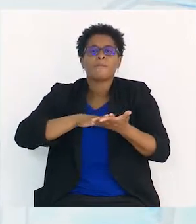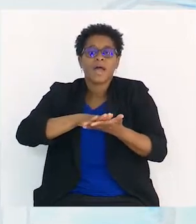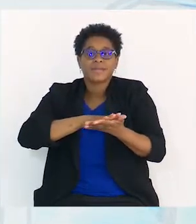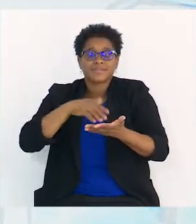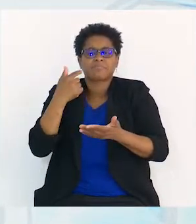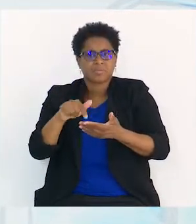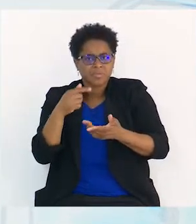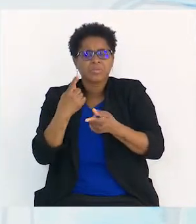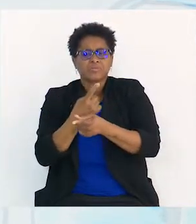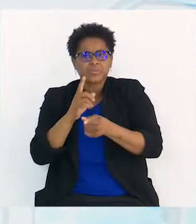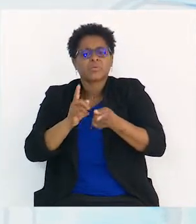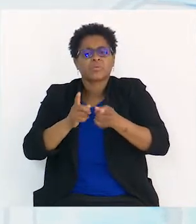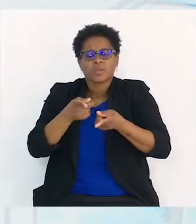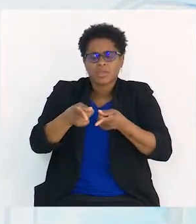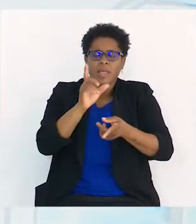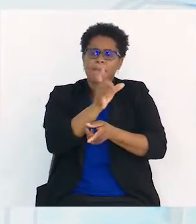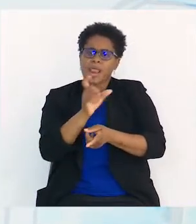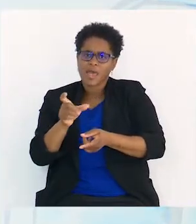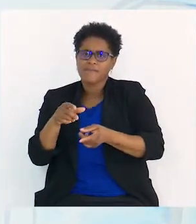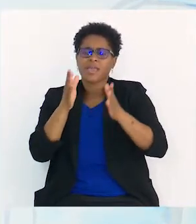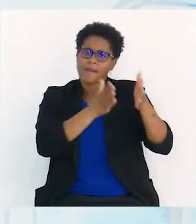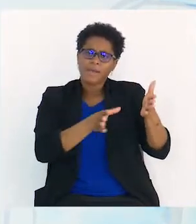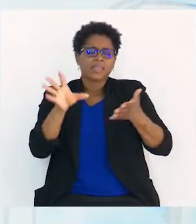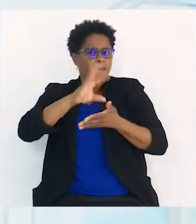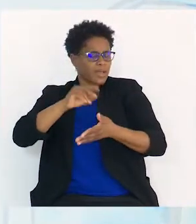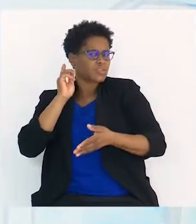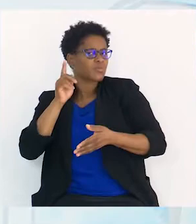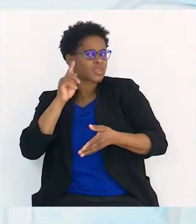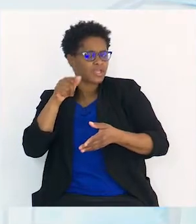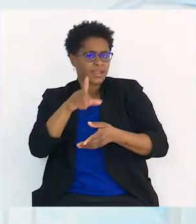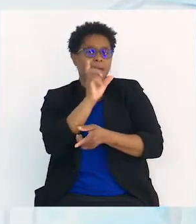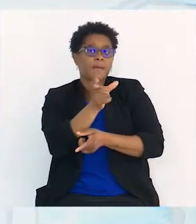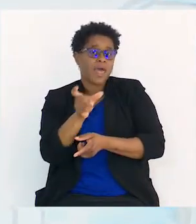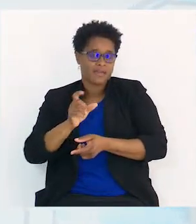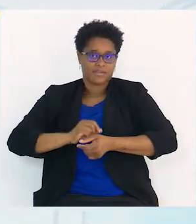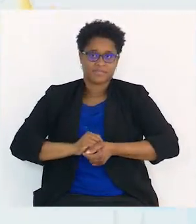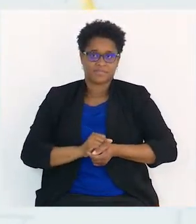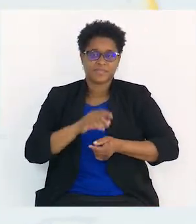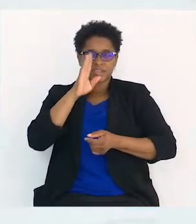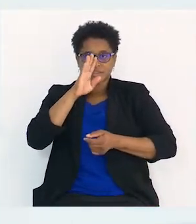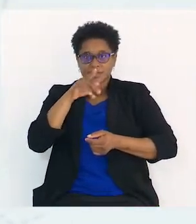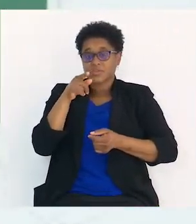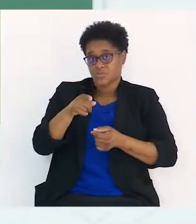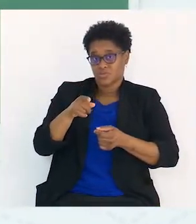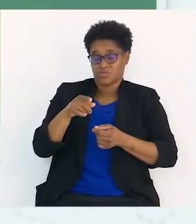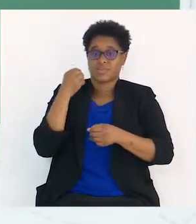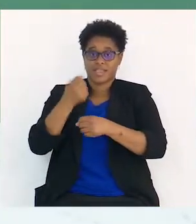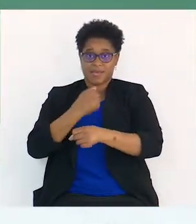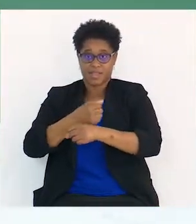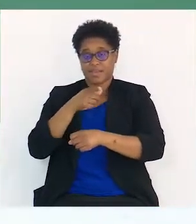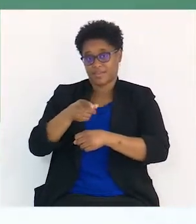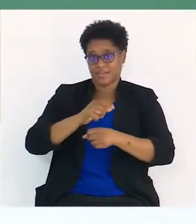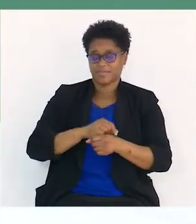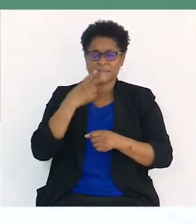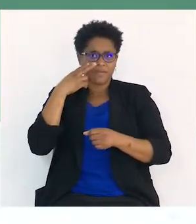contém o significado da palavra. É a parte mais essencial, mais importante da palavra. Se fores trabalhar aqui,